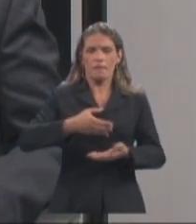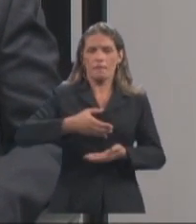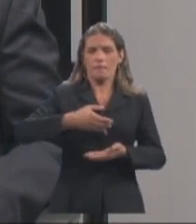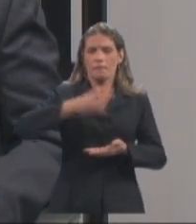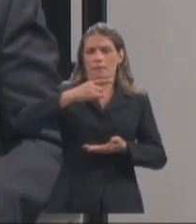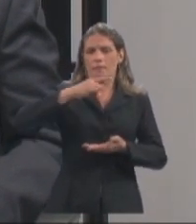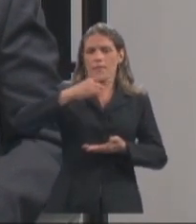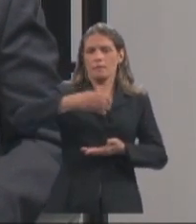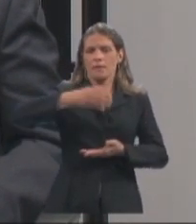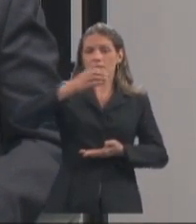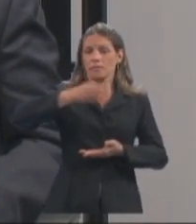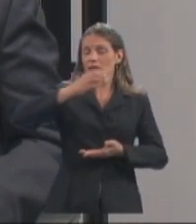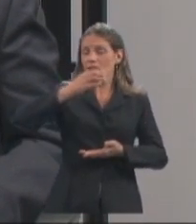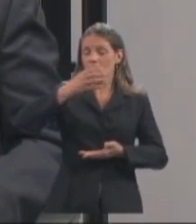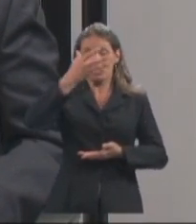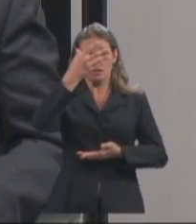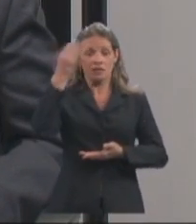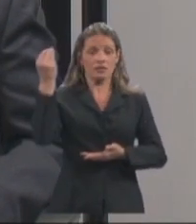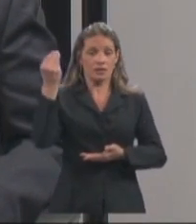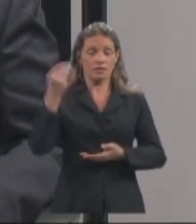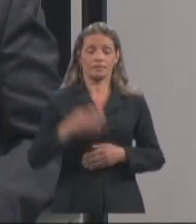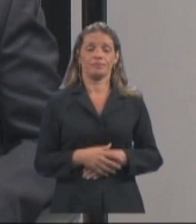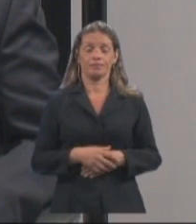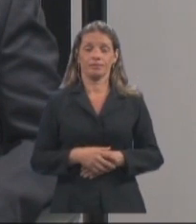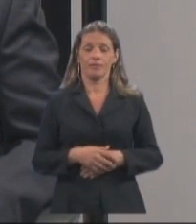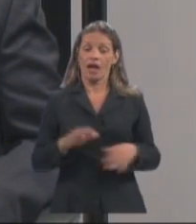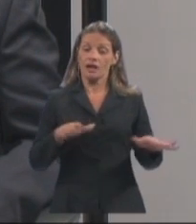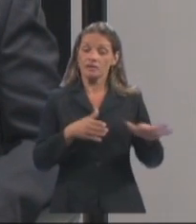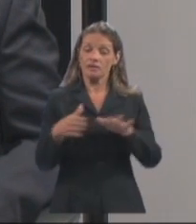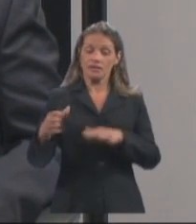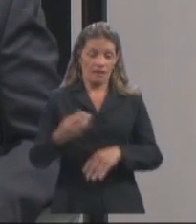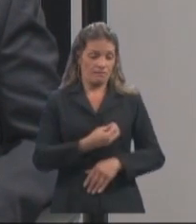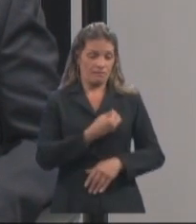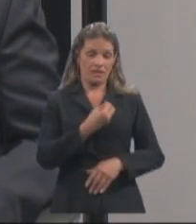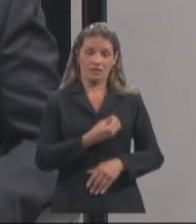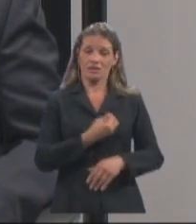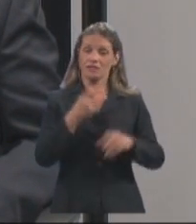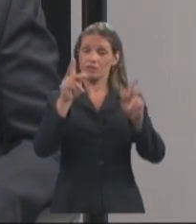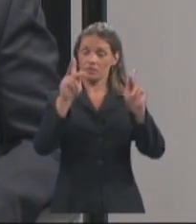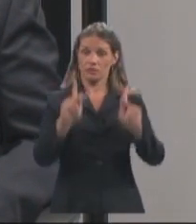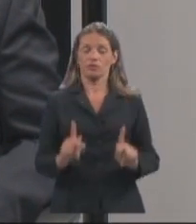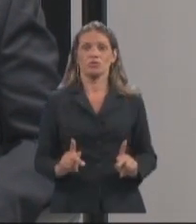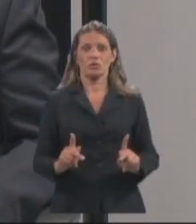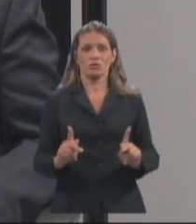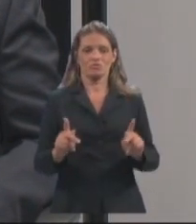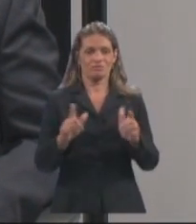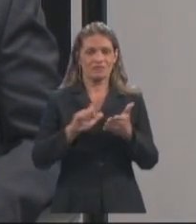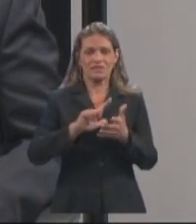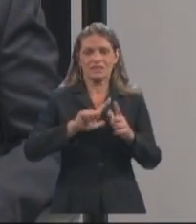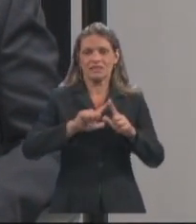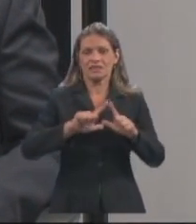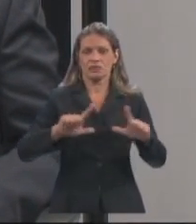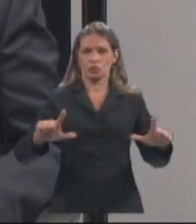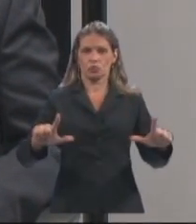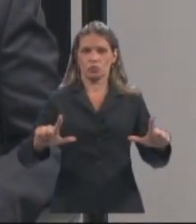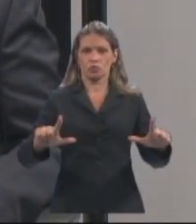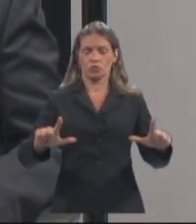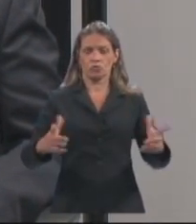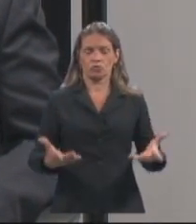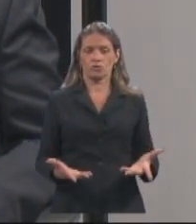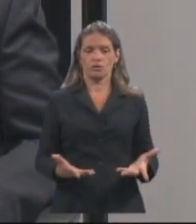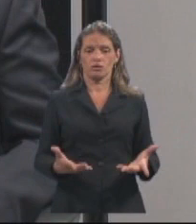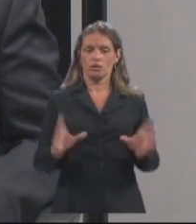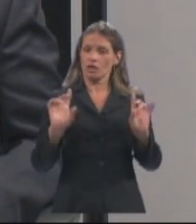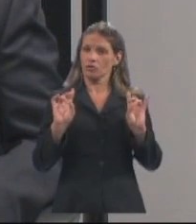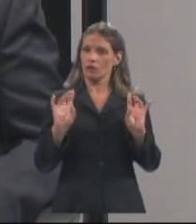esquecer por exemplo então o Às vezes o a vida da pessoa tá num num vazio